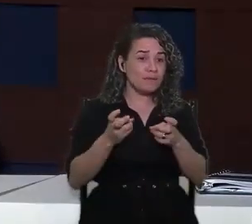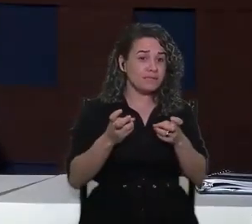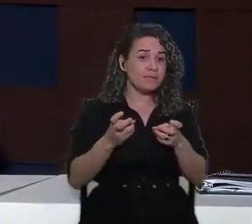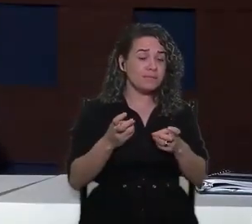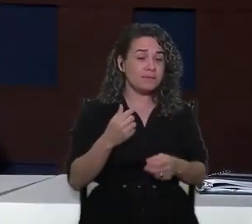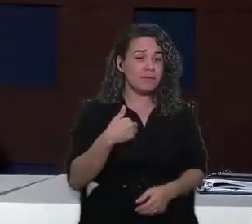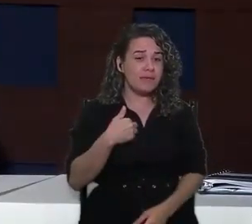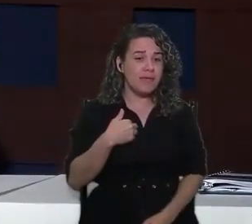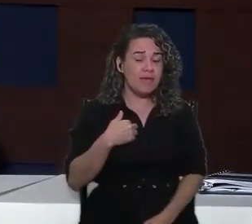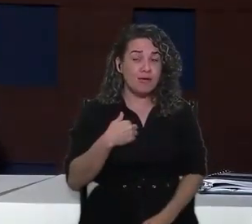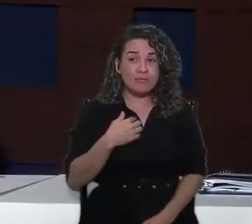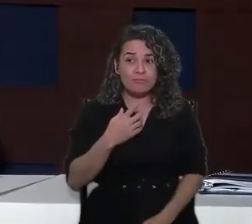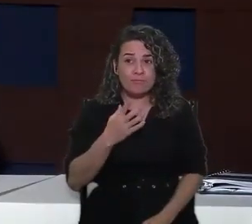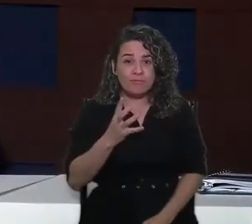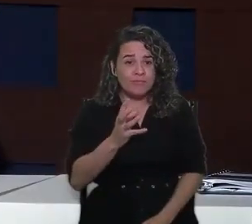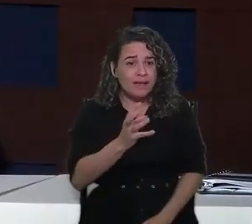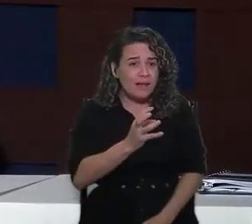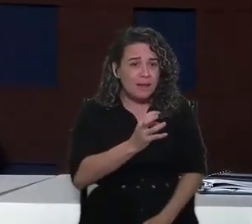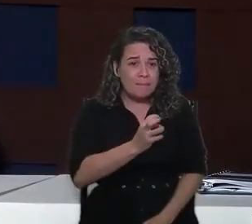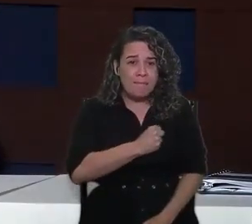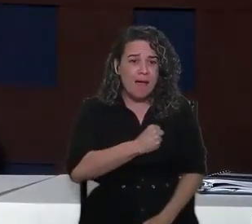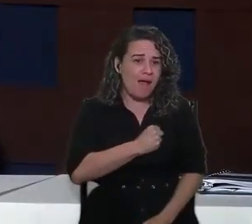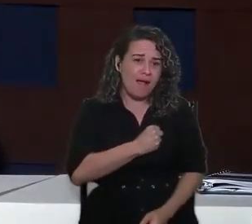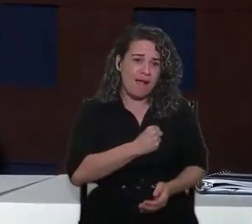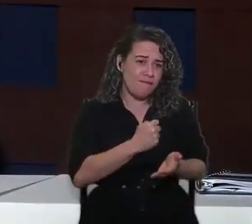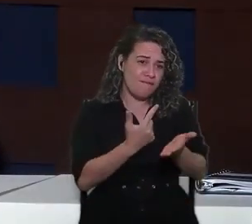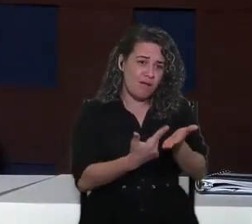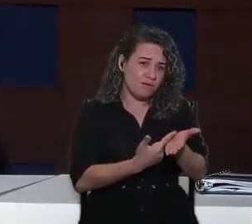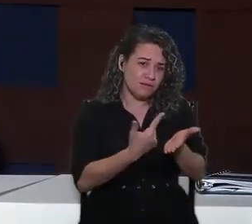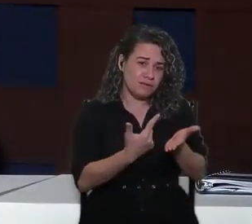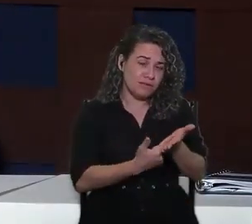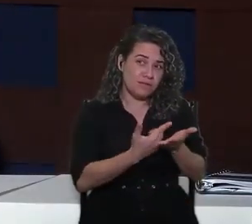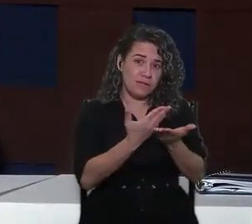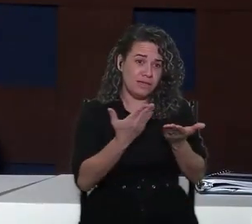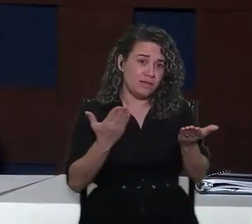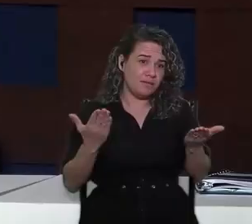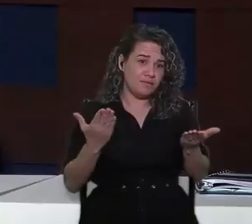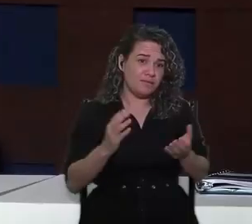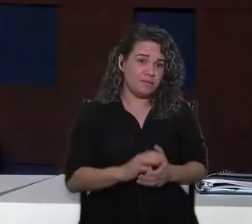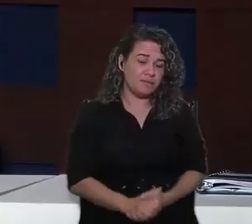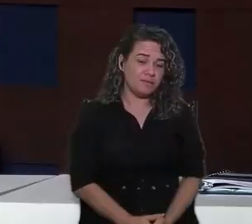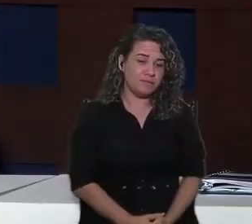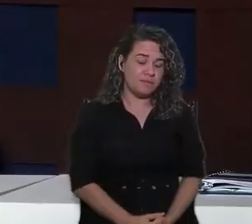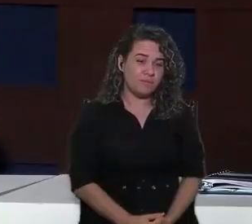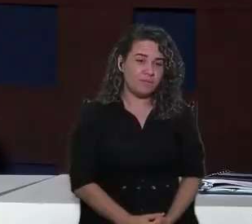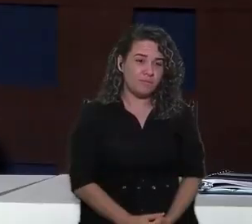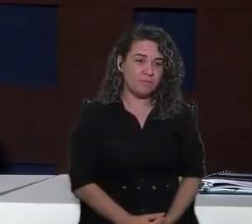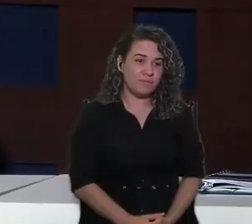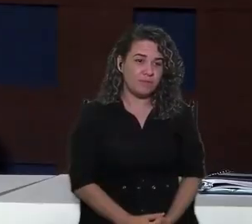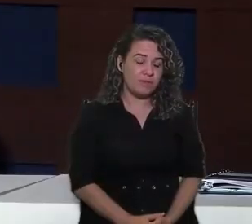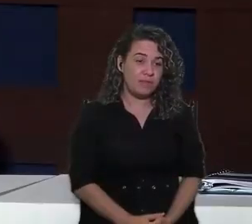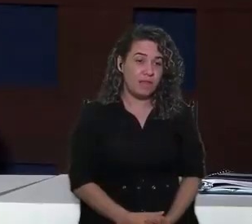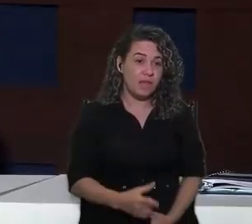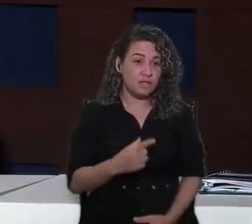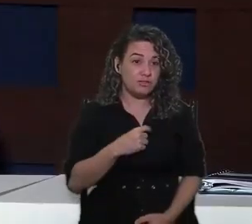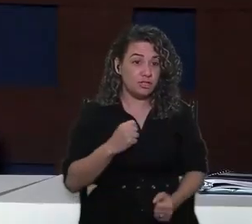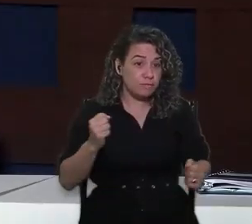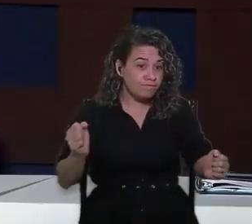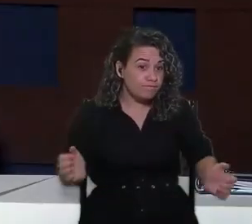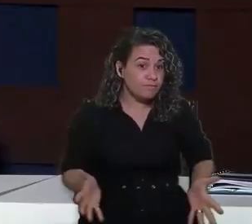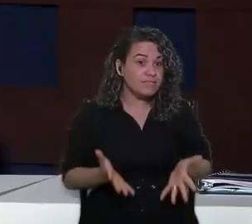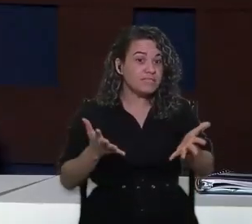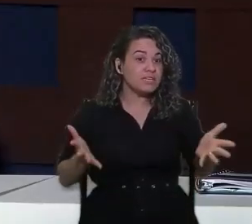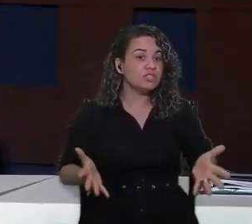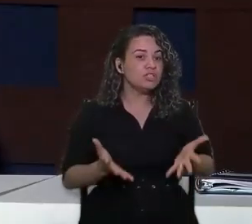mundo era dos livros. Havia em volta de mim um incentivo muito grande para que eu